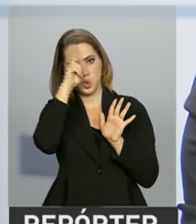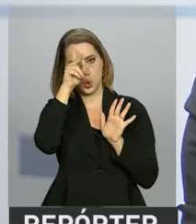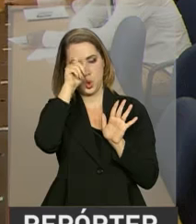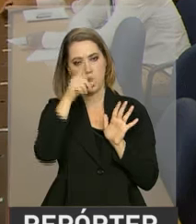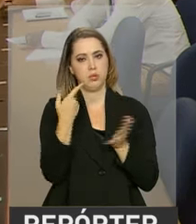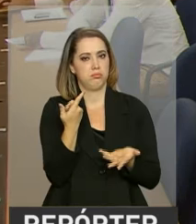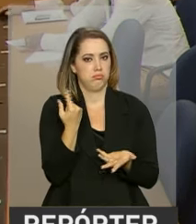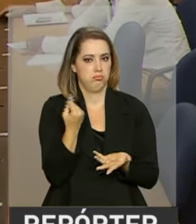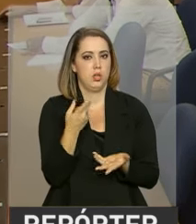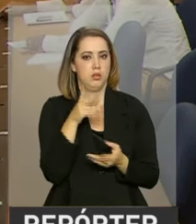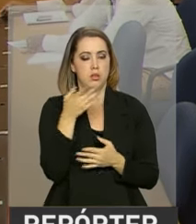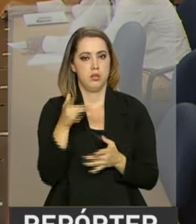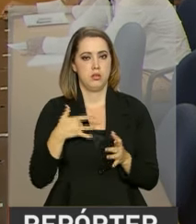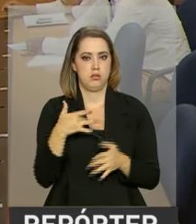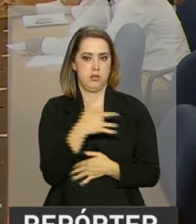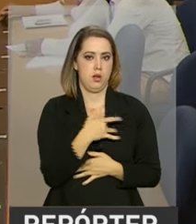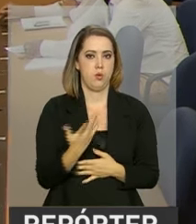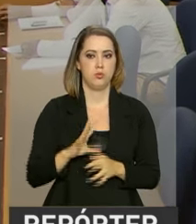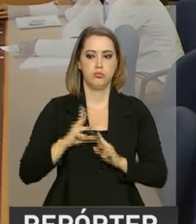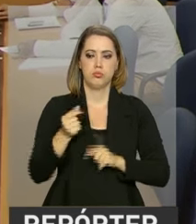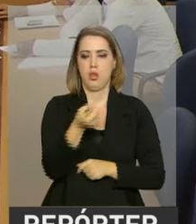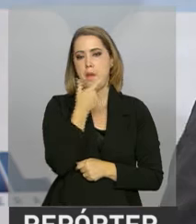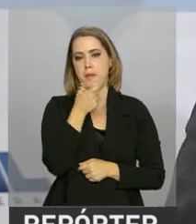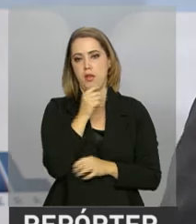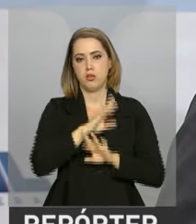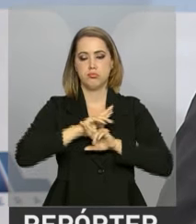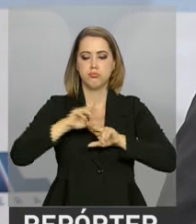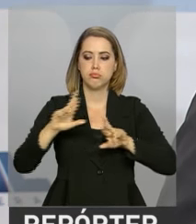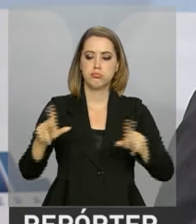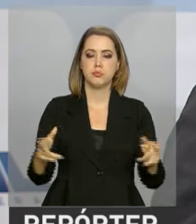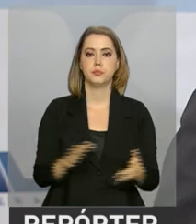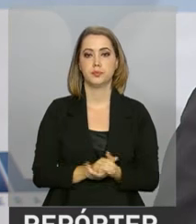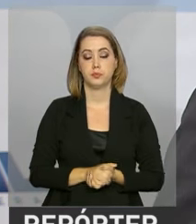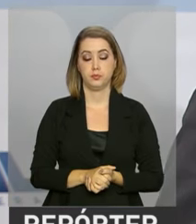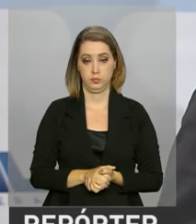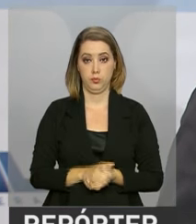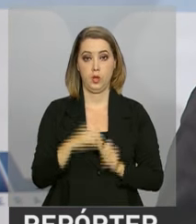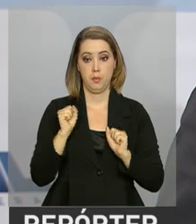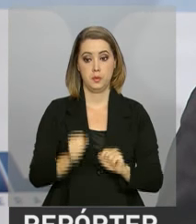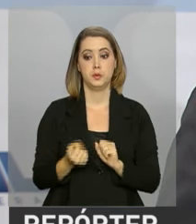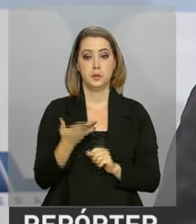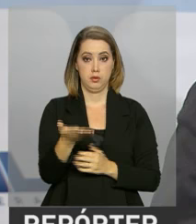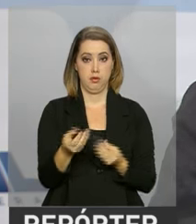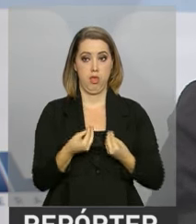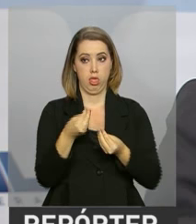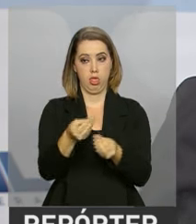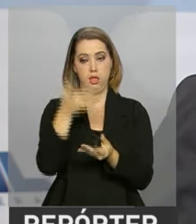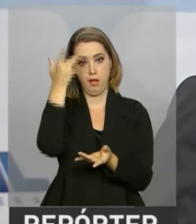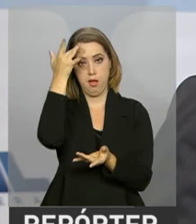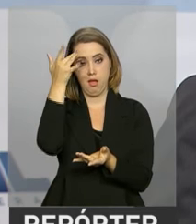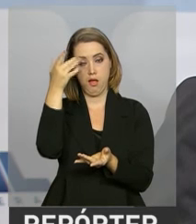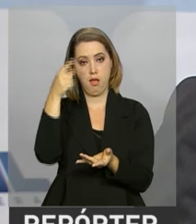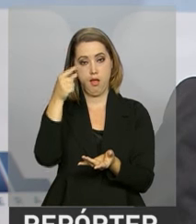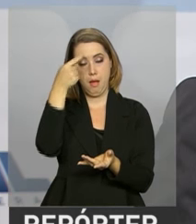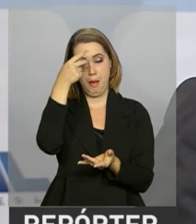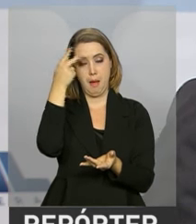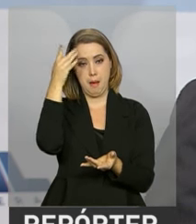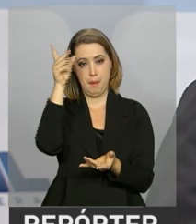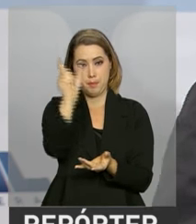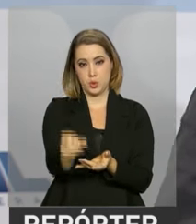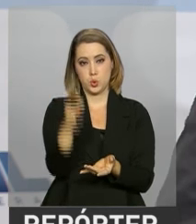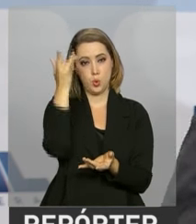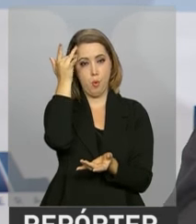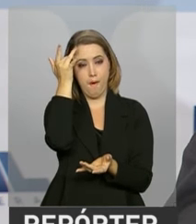de exames encaminhamentos e remédios prescritos o prontuário vai dar ao cidadão facilidade de em qualquer lugar do mundo que ele